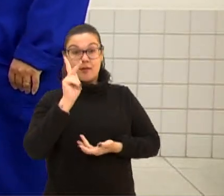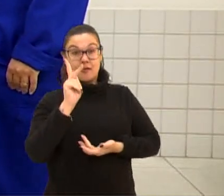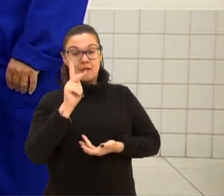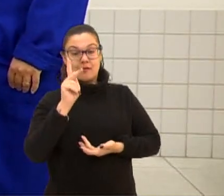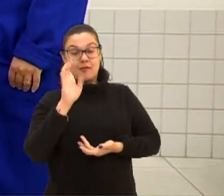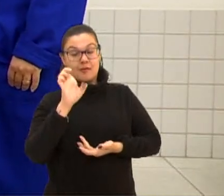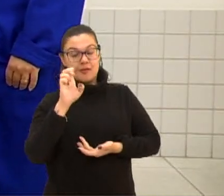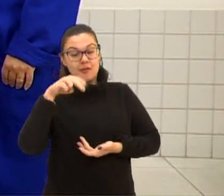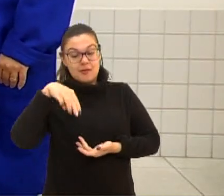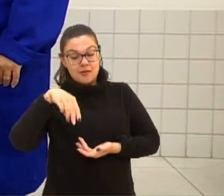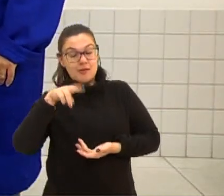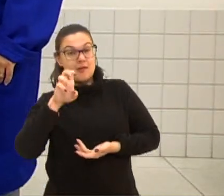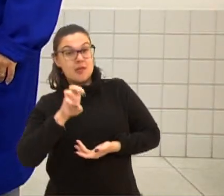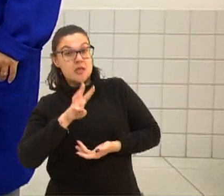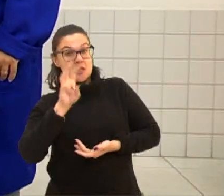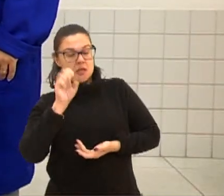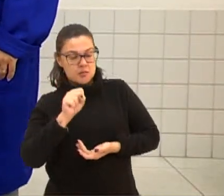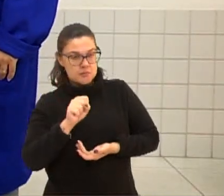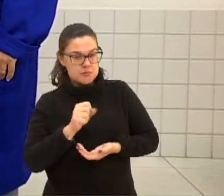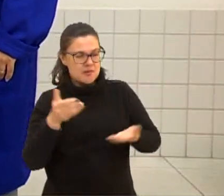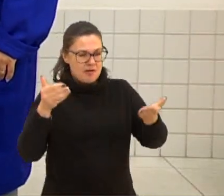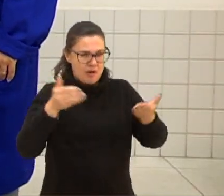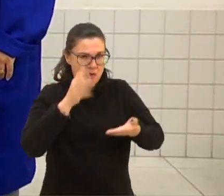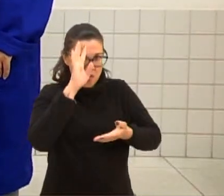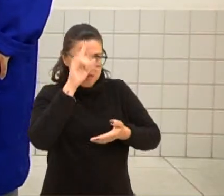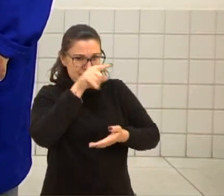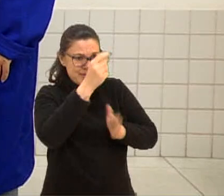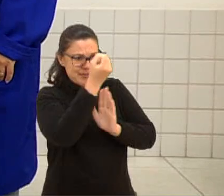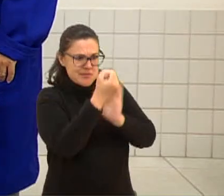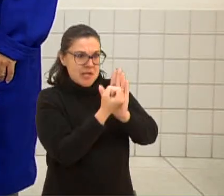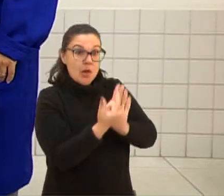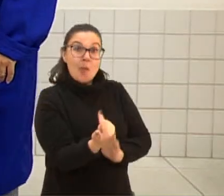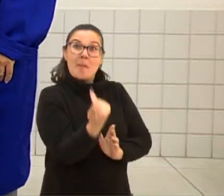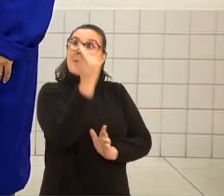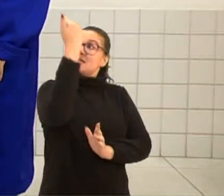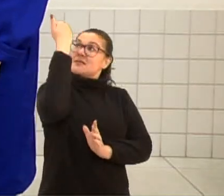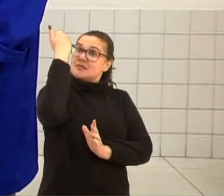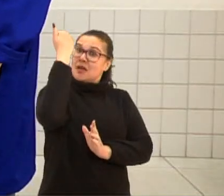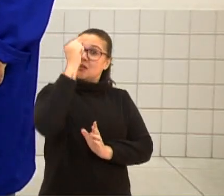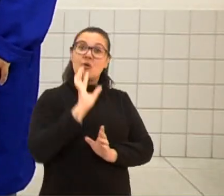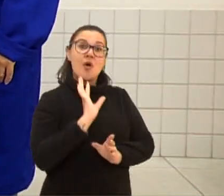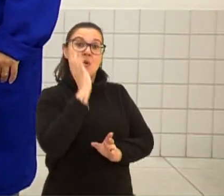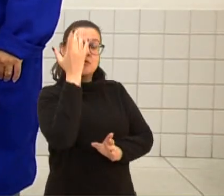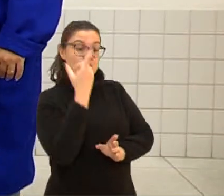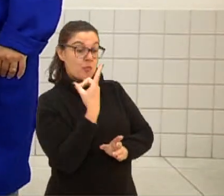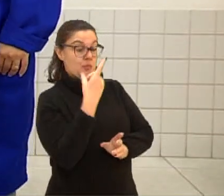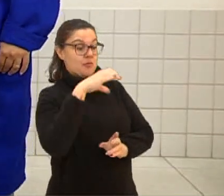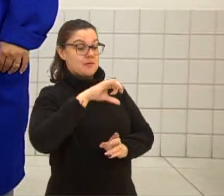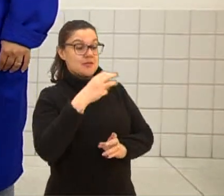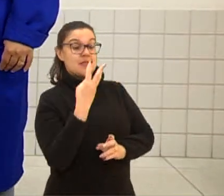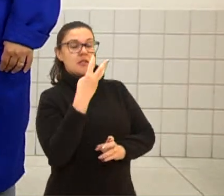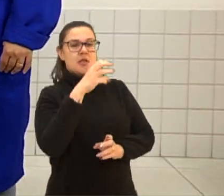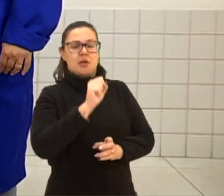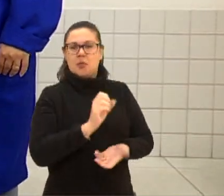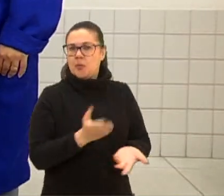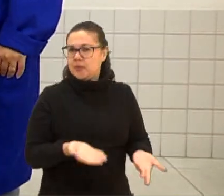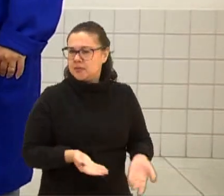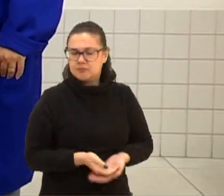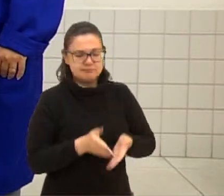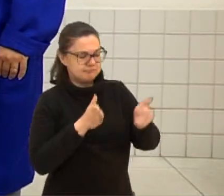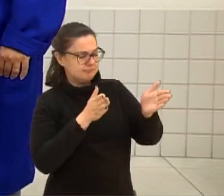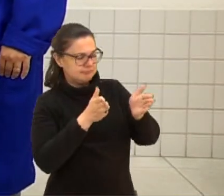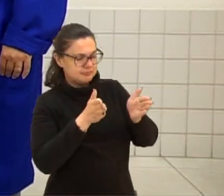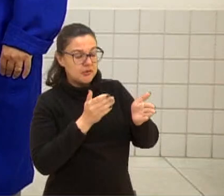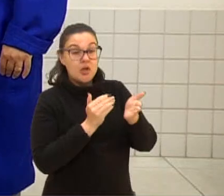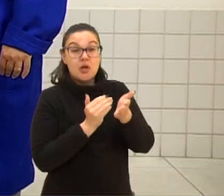Agora, imagina isso no início do século passado. Isso que aconteceu foi em 1938. Faltava um pouquinho